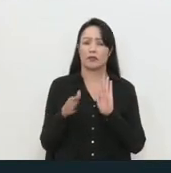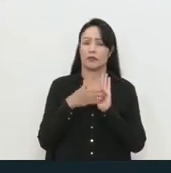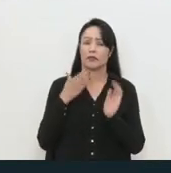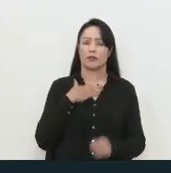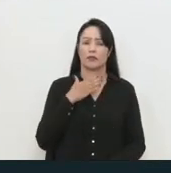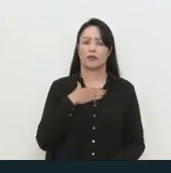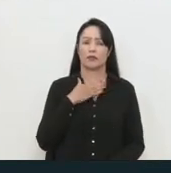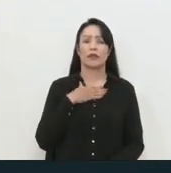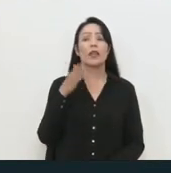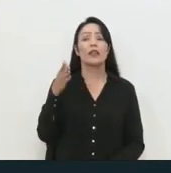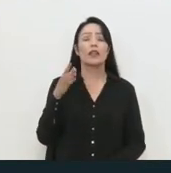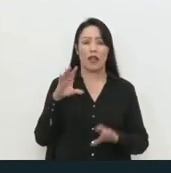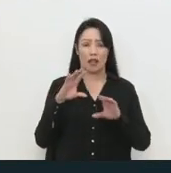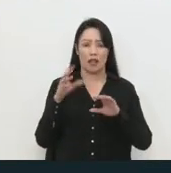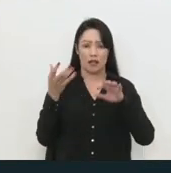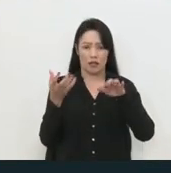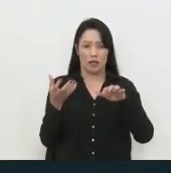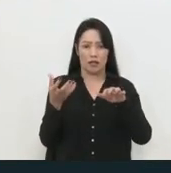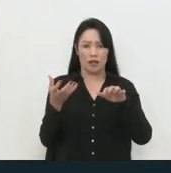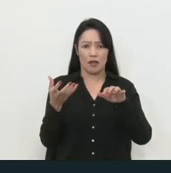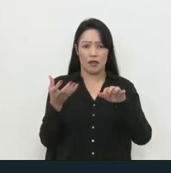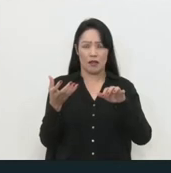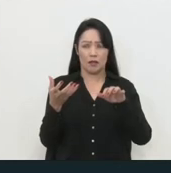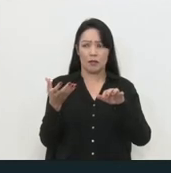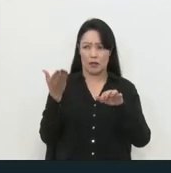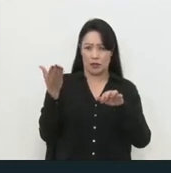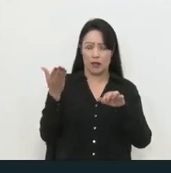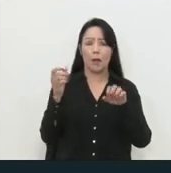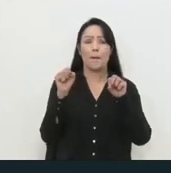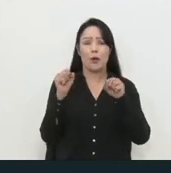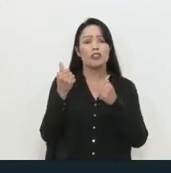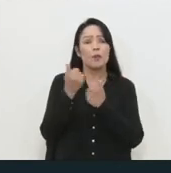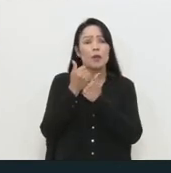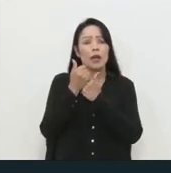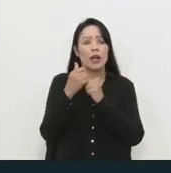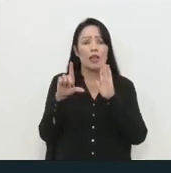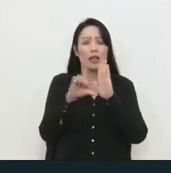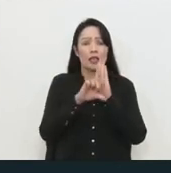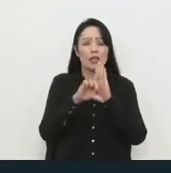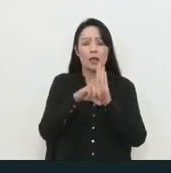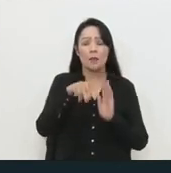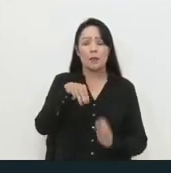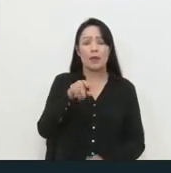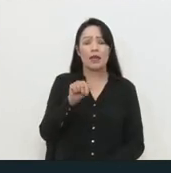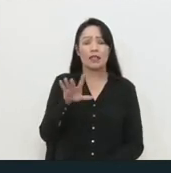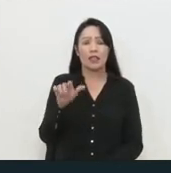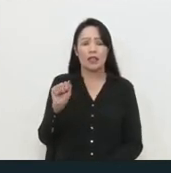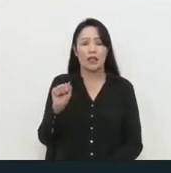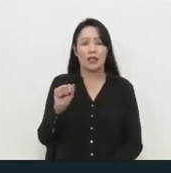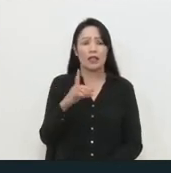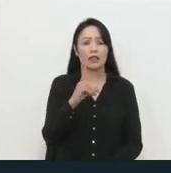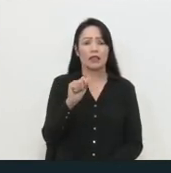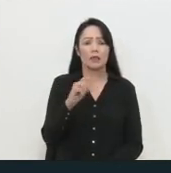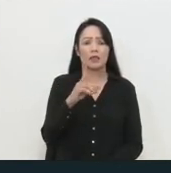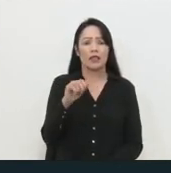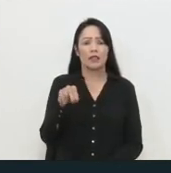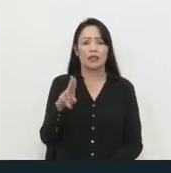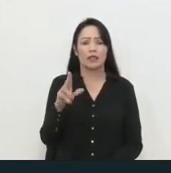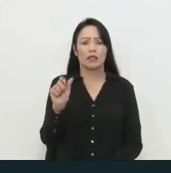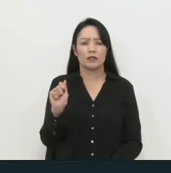Federal de apoio a Lei Maria da Penha que mostra os homens batendo em mulher talvez